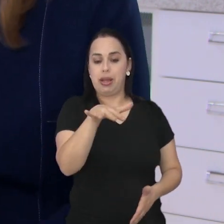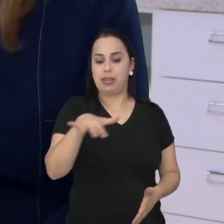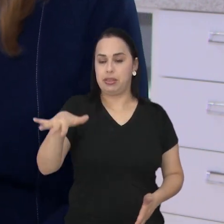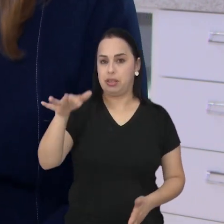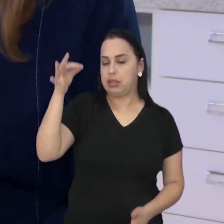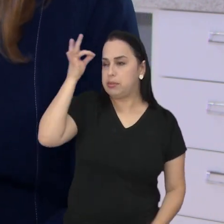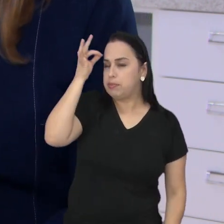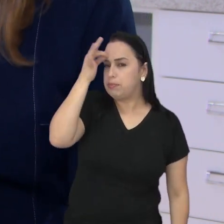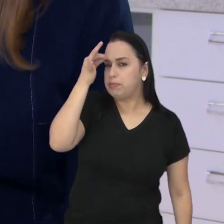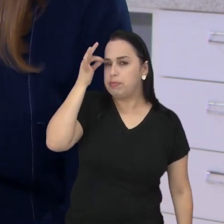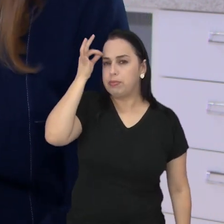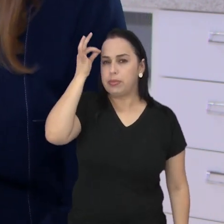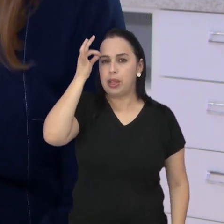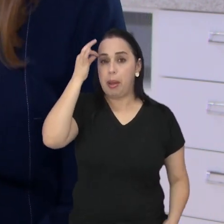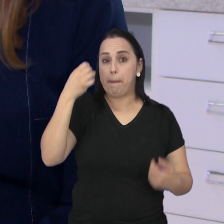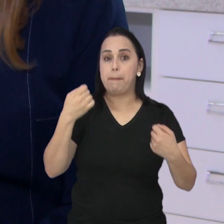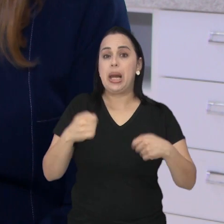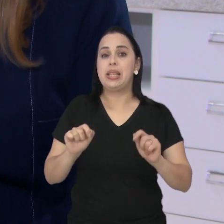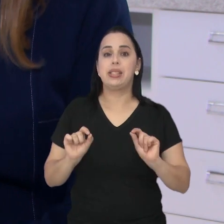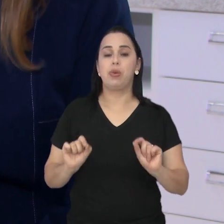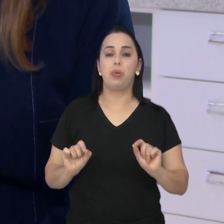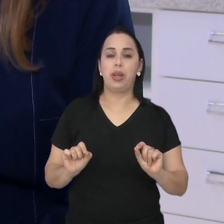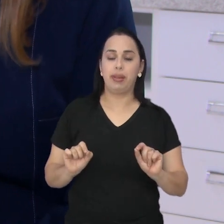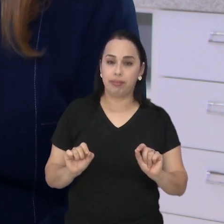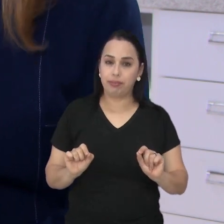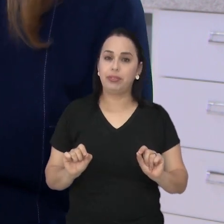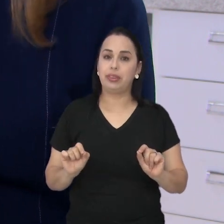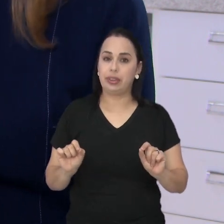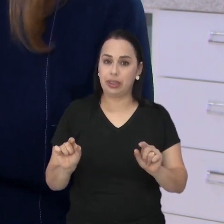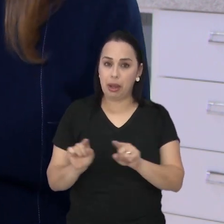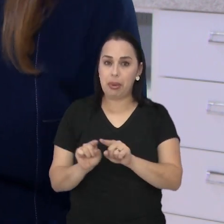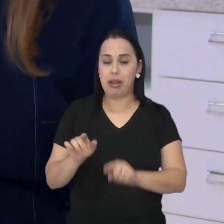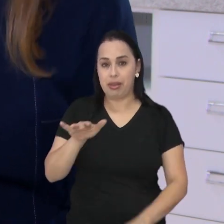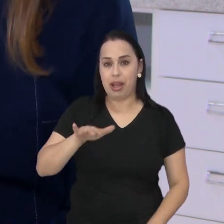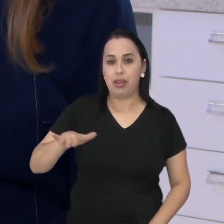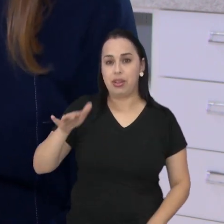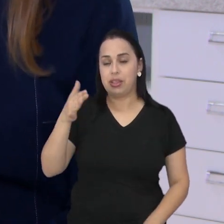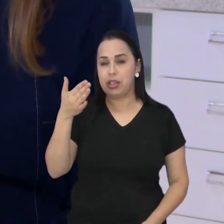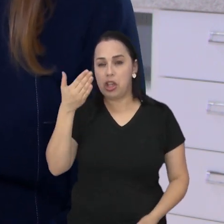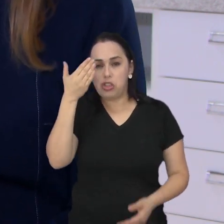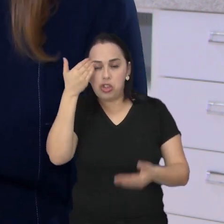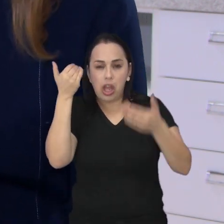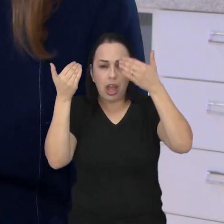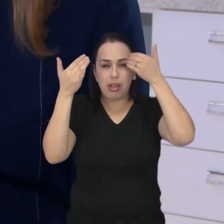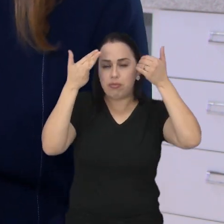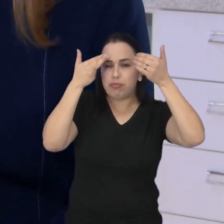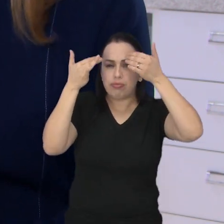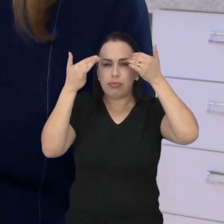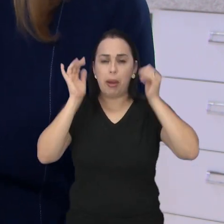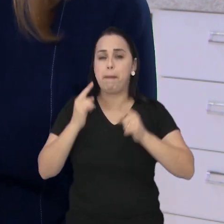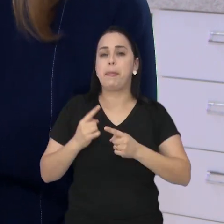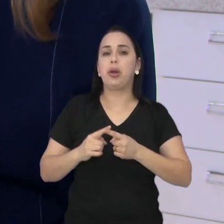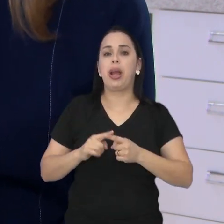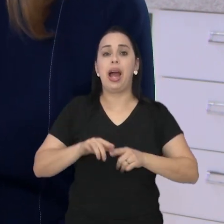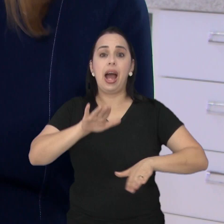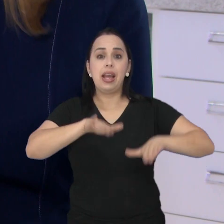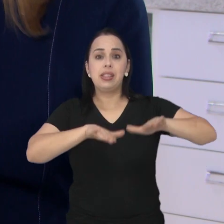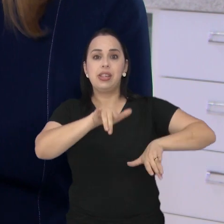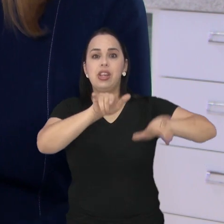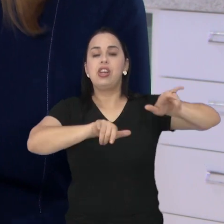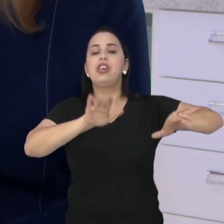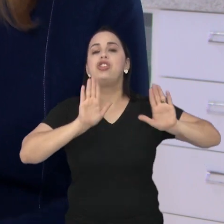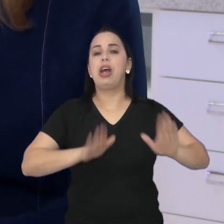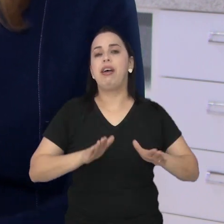as micropigmentadoras sentem a necessidade também de ter a parte de remoção na sua clínica, porque muitas pessoas